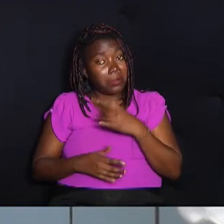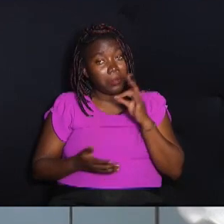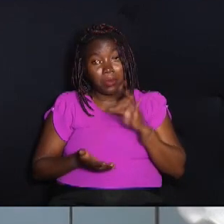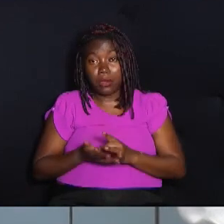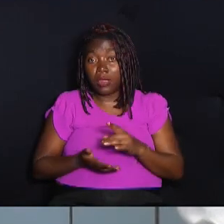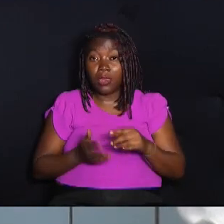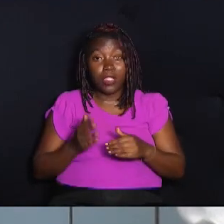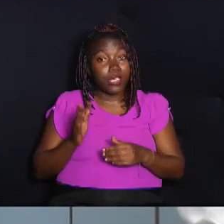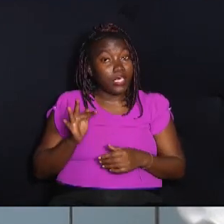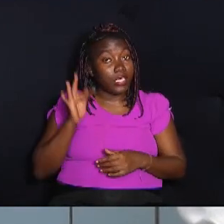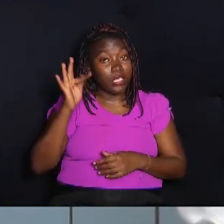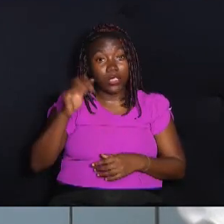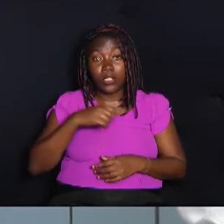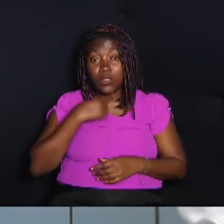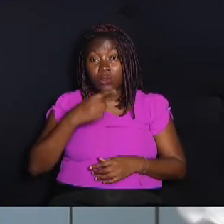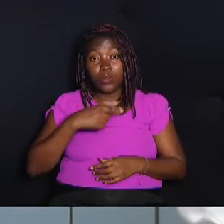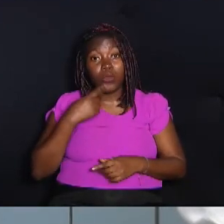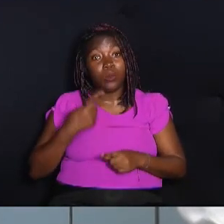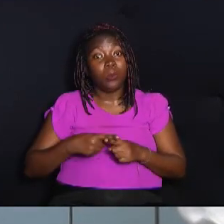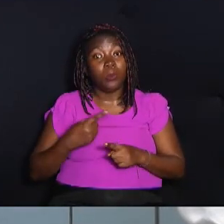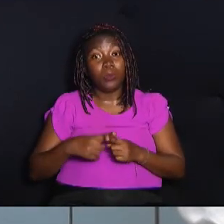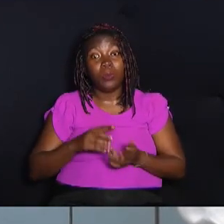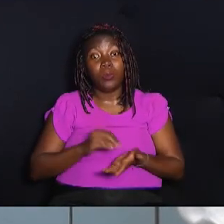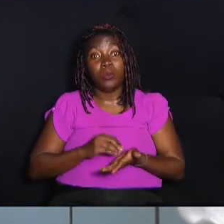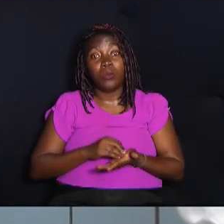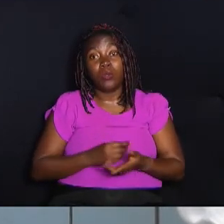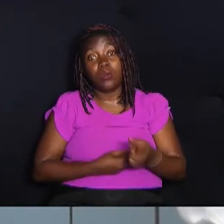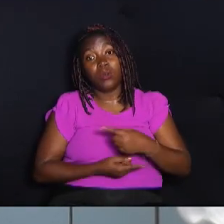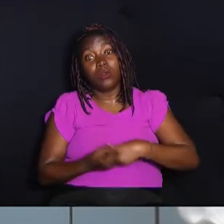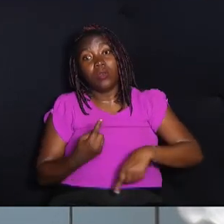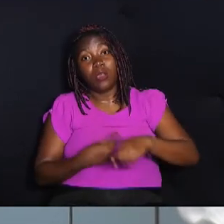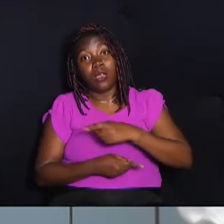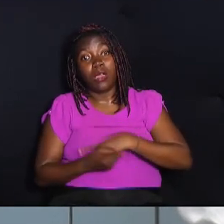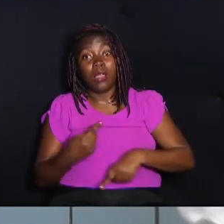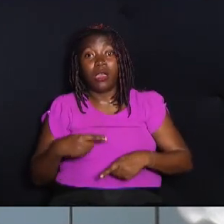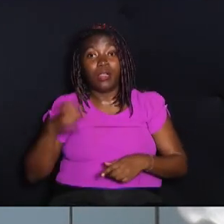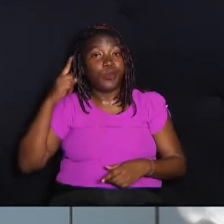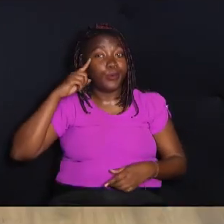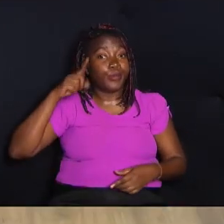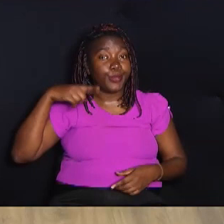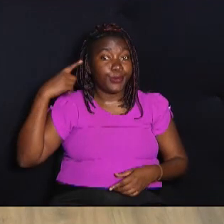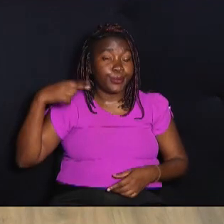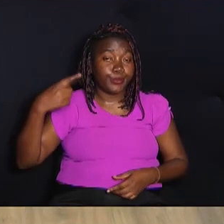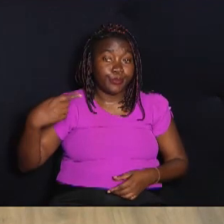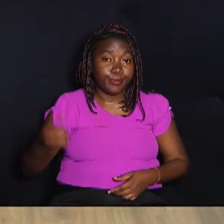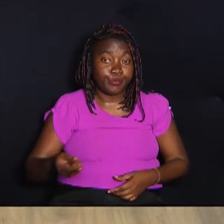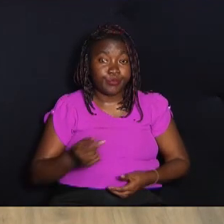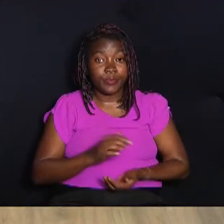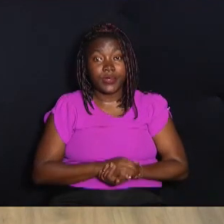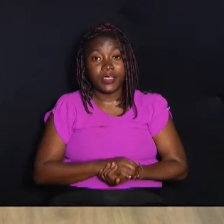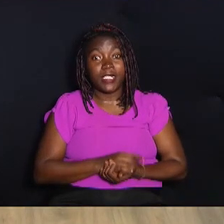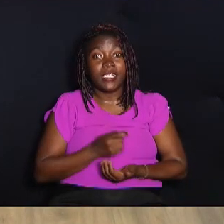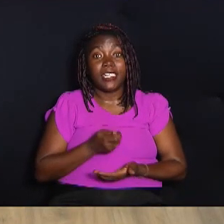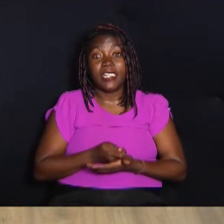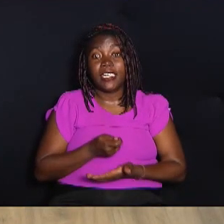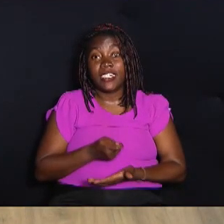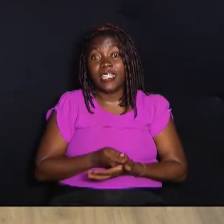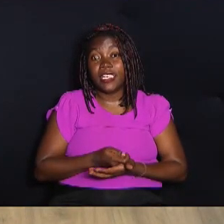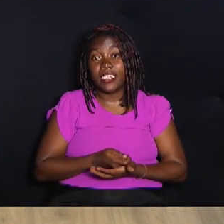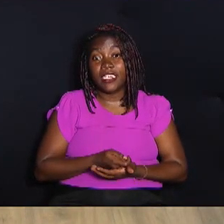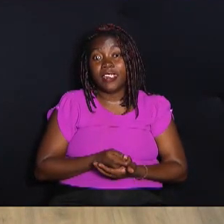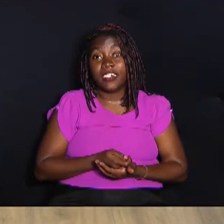Porque ela nunca teve essa relação, né, no trato do dia a dia, ter que, muitas vezes, pegar